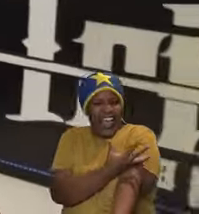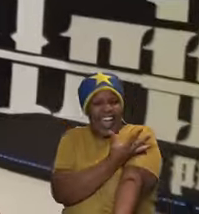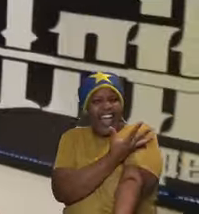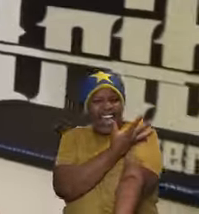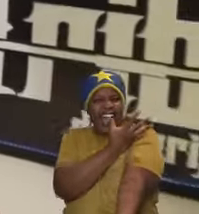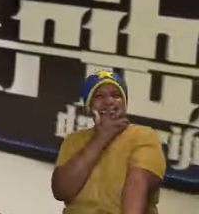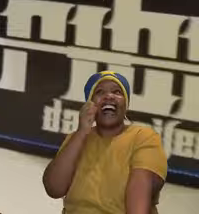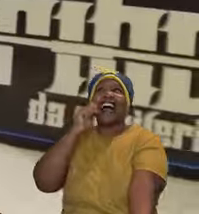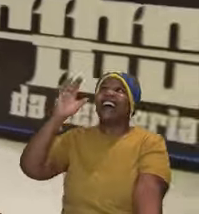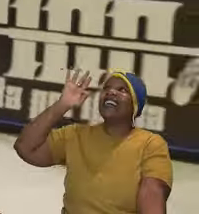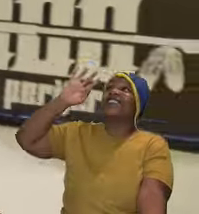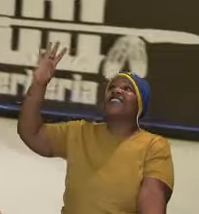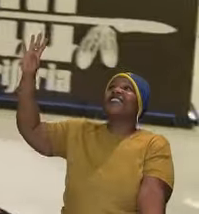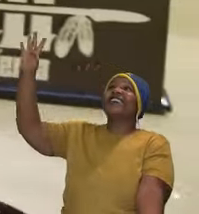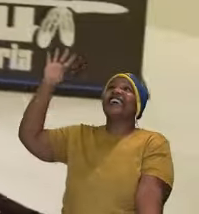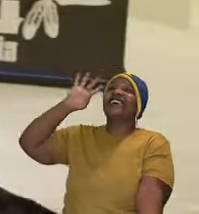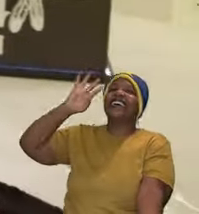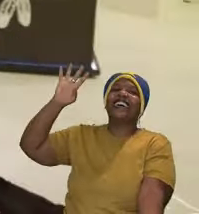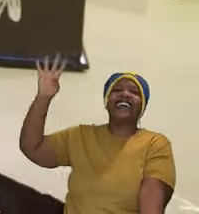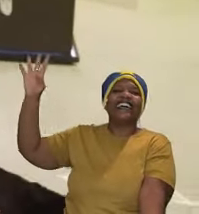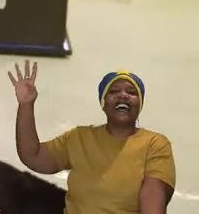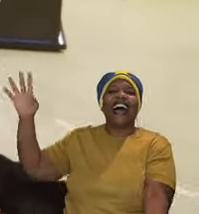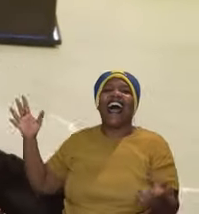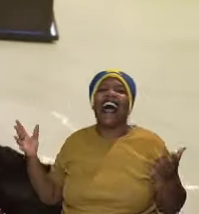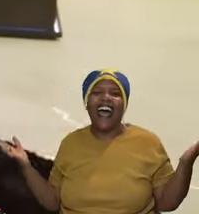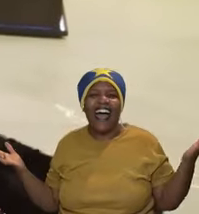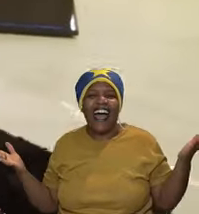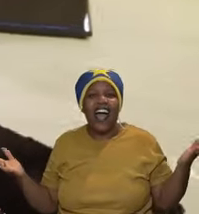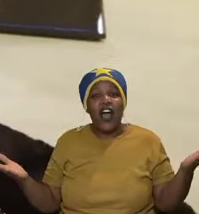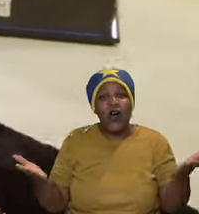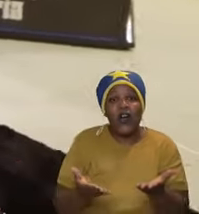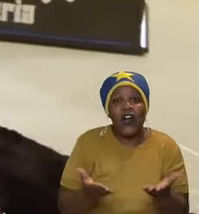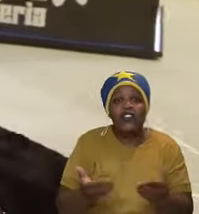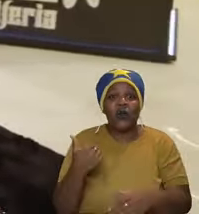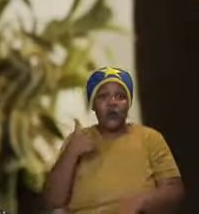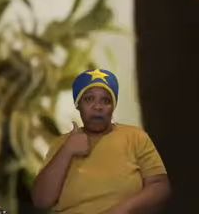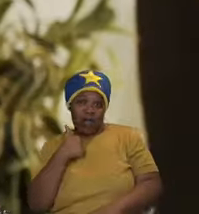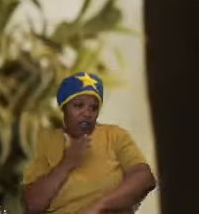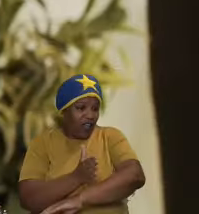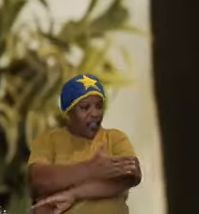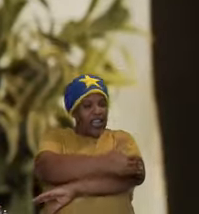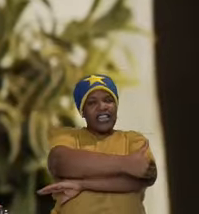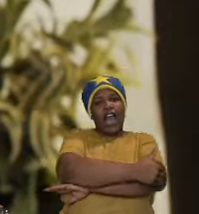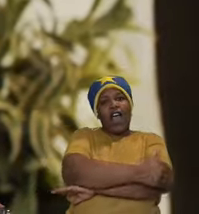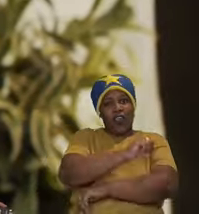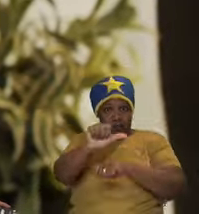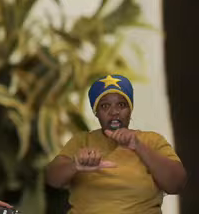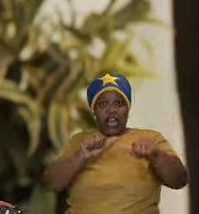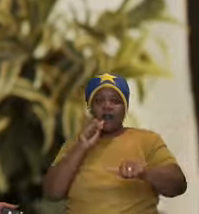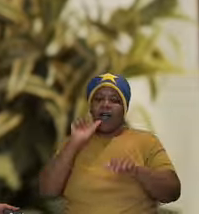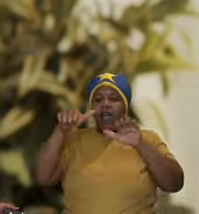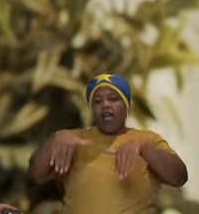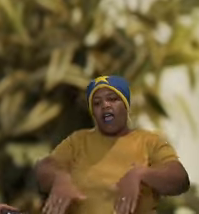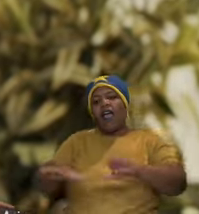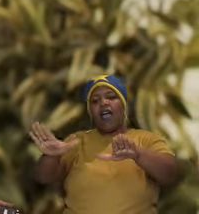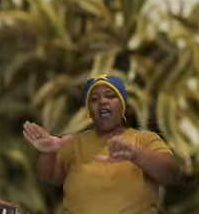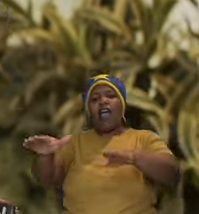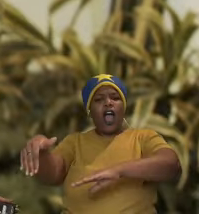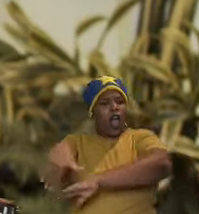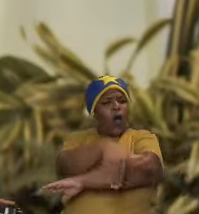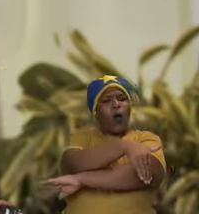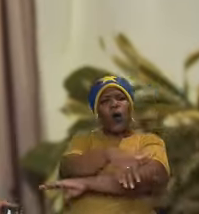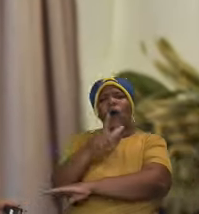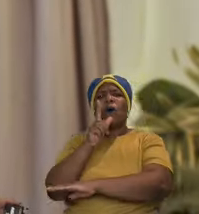minas, imagina, imagina. Hoje o meu quintal vai virar praia, a rua vira mar. Meu